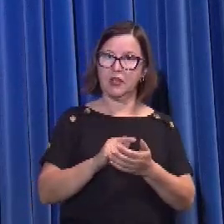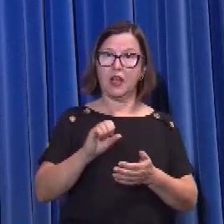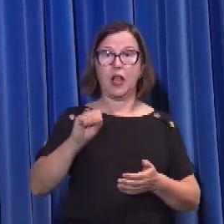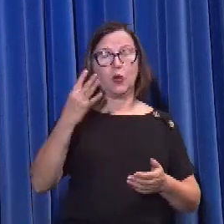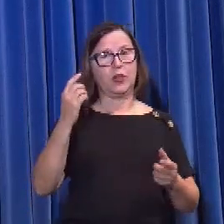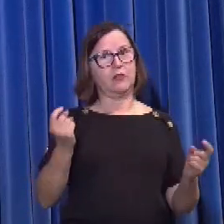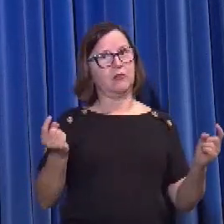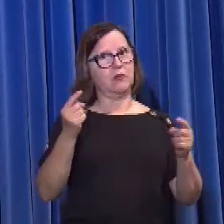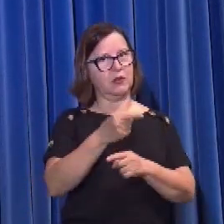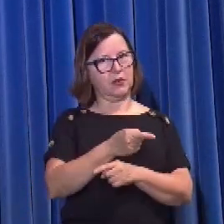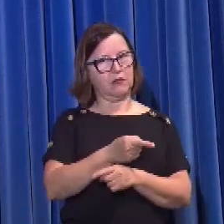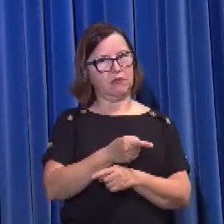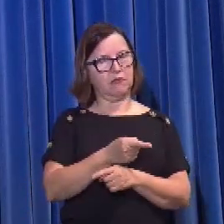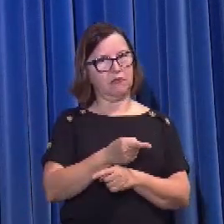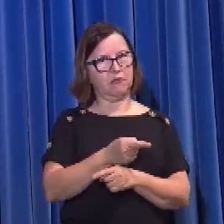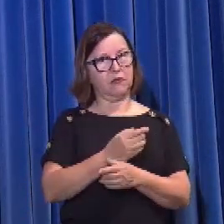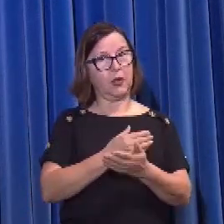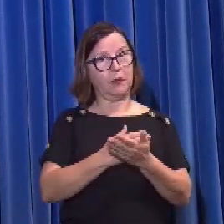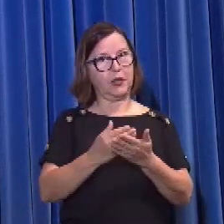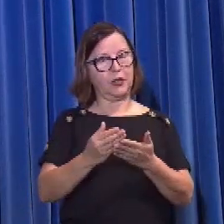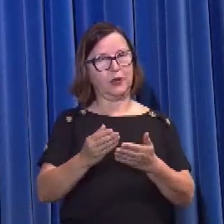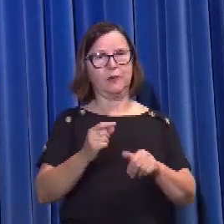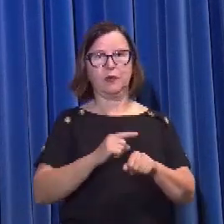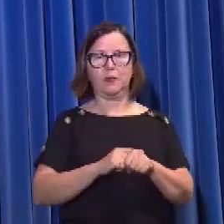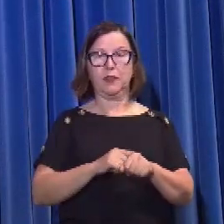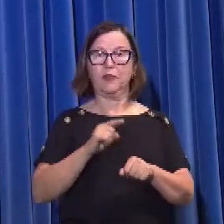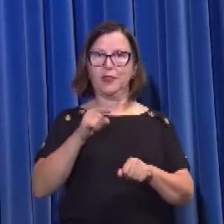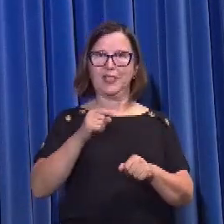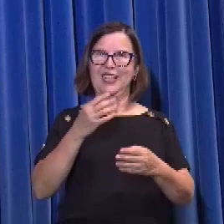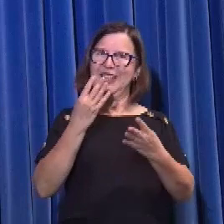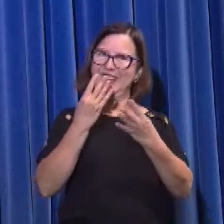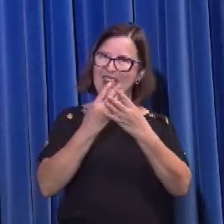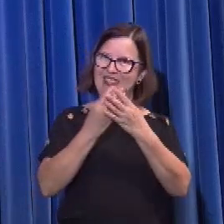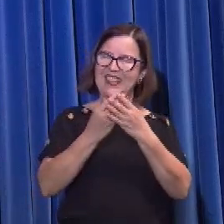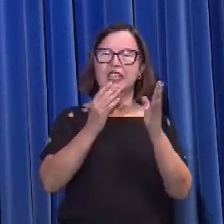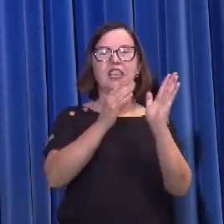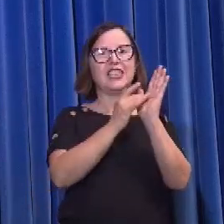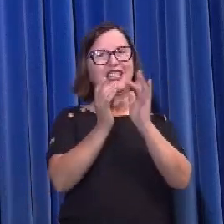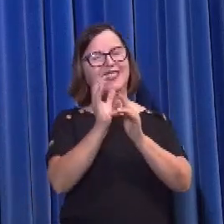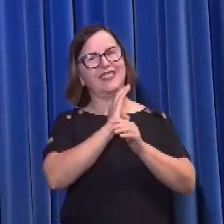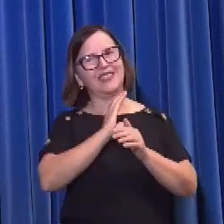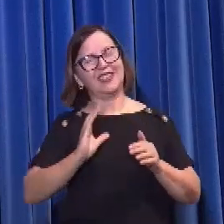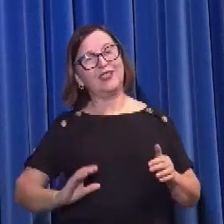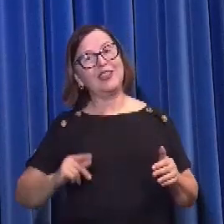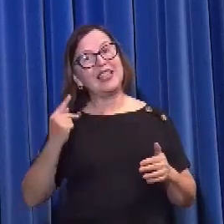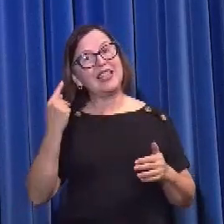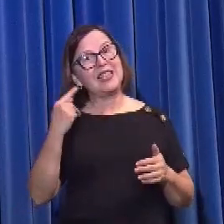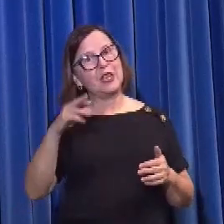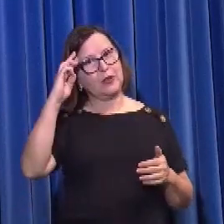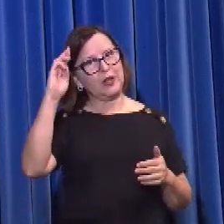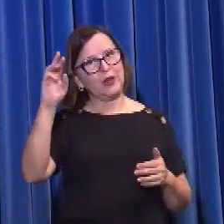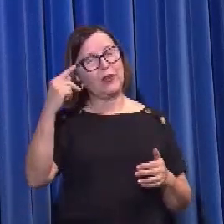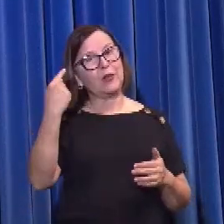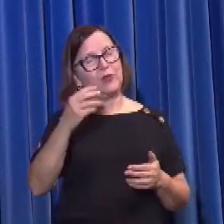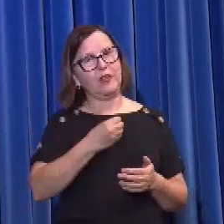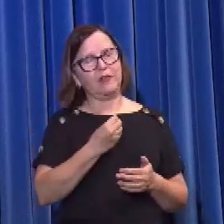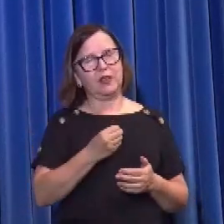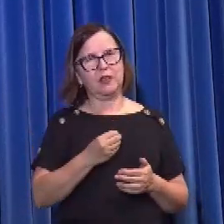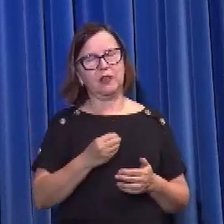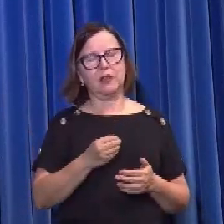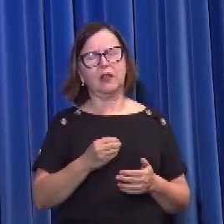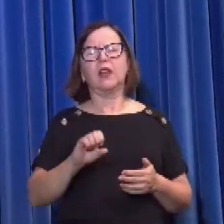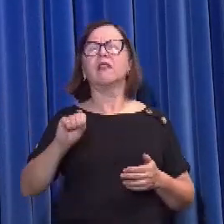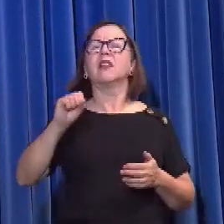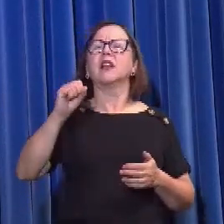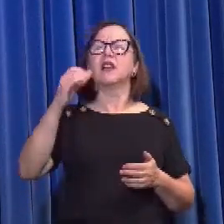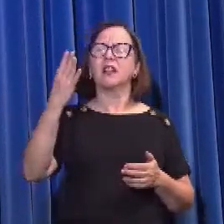o oposto. A partir do momento que você confessa a Jesus Cristo como teu Senhor na sua vida, vai acontecer